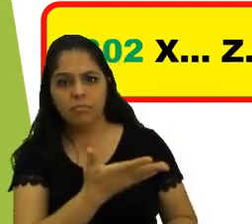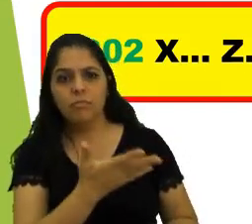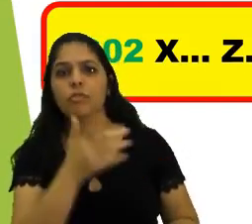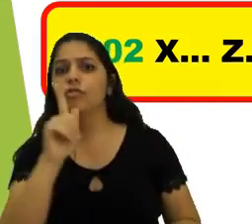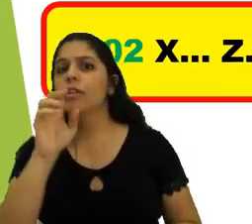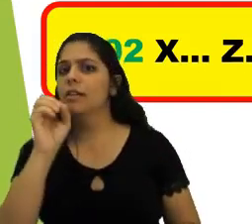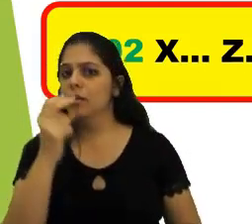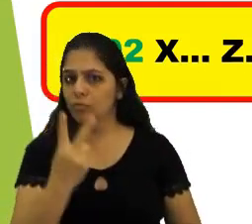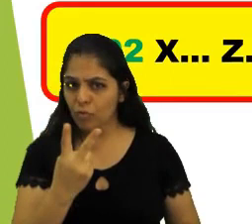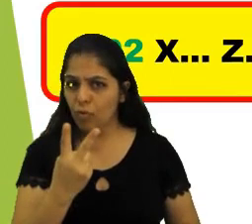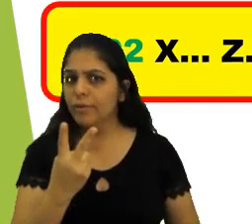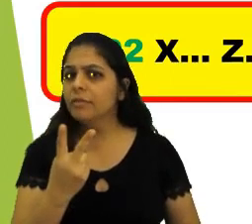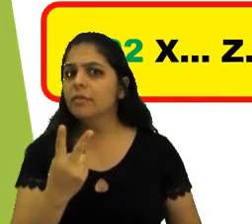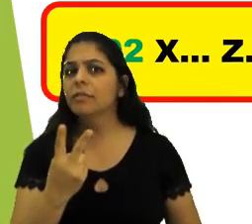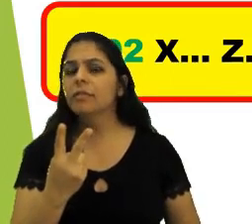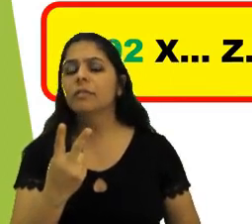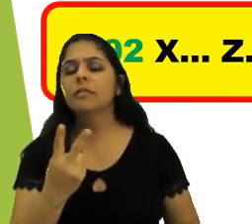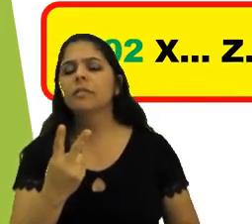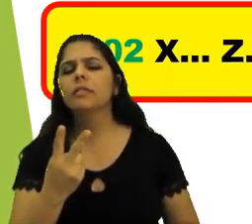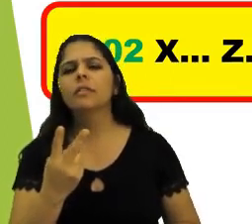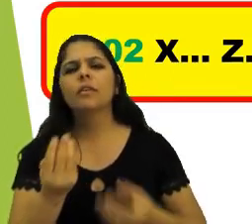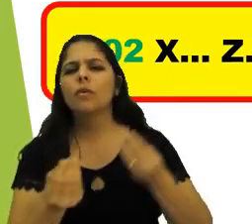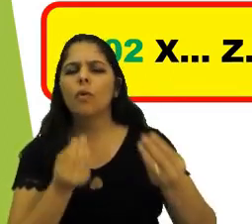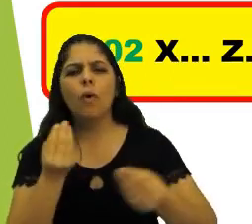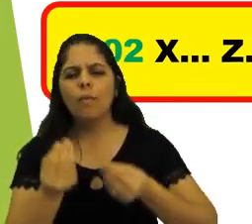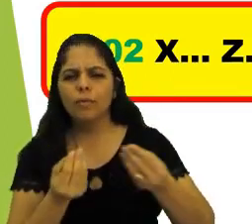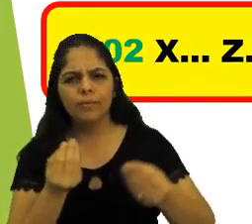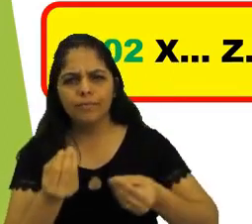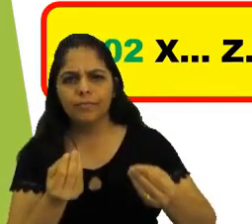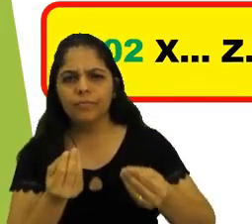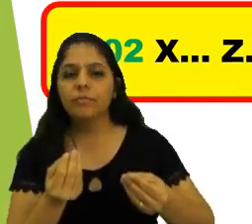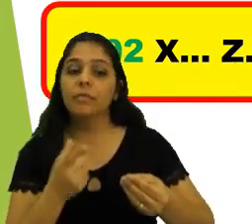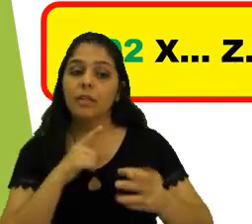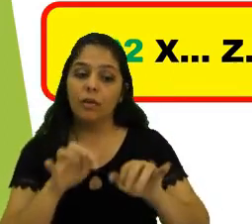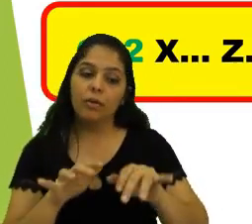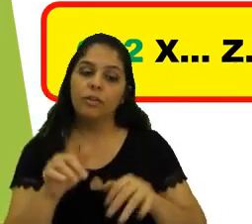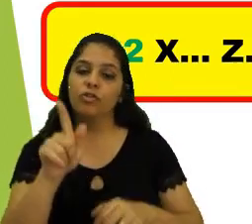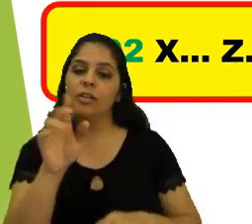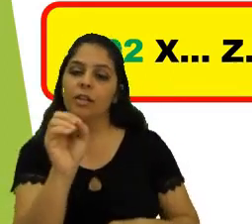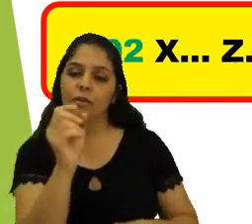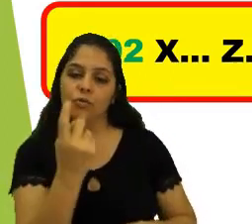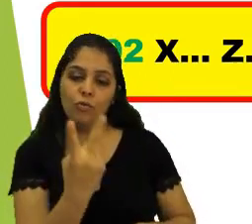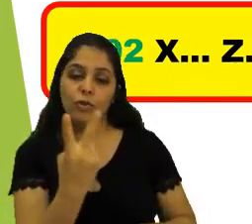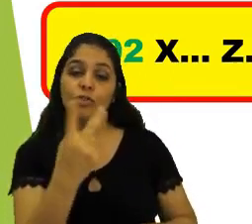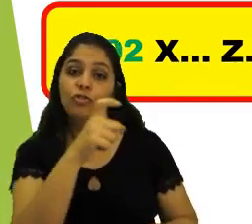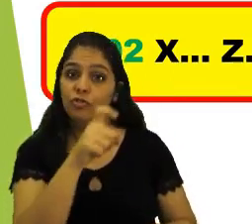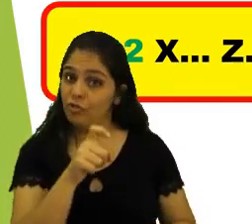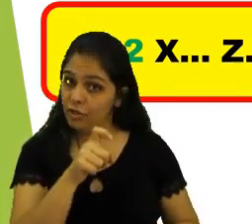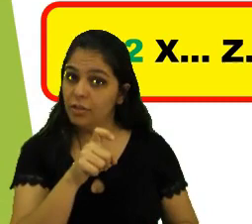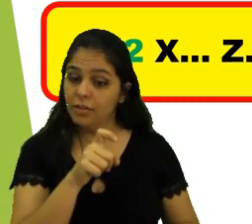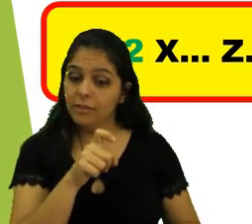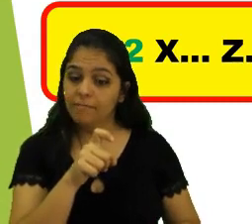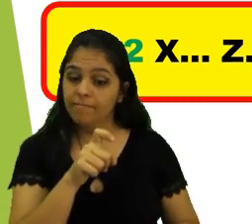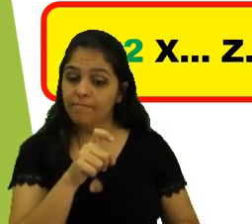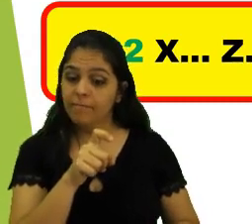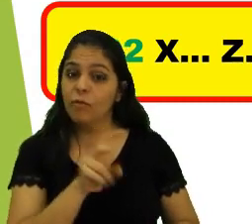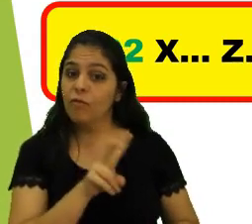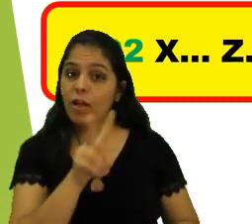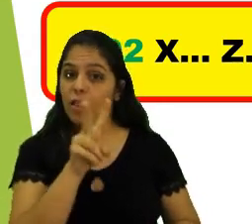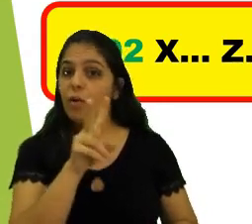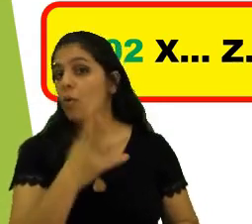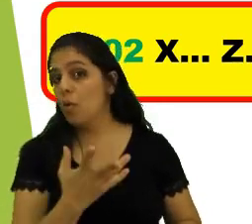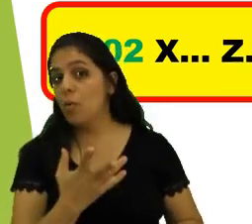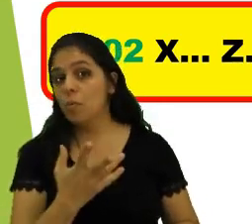pessoal, ele vai ser seguido dos caracteres, né? Então, G02, X, né, o valor, Z, tal